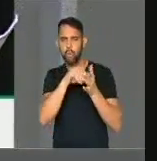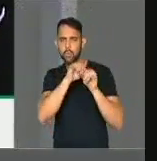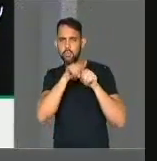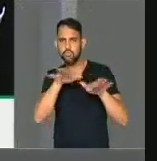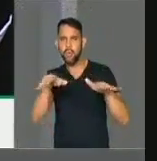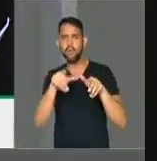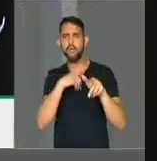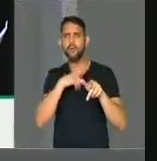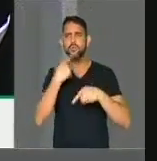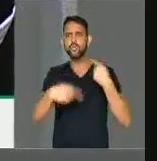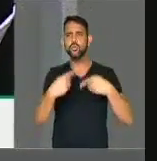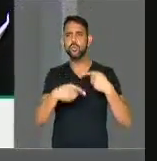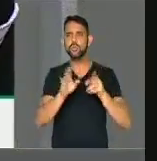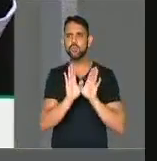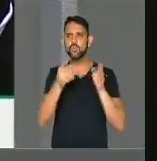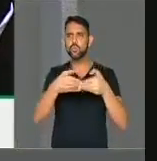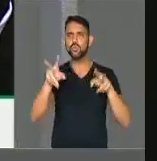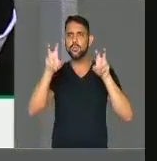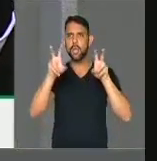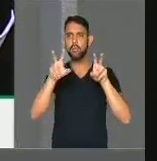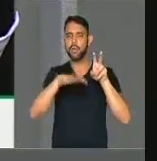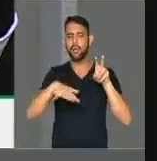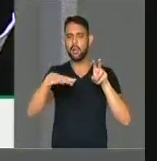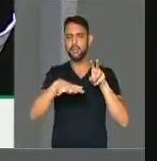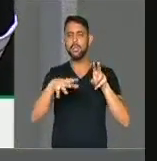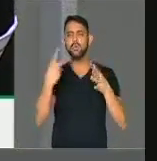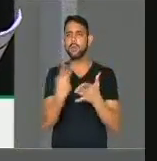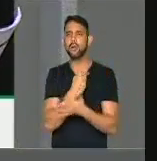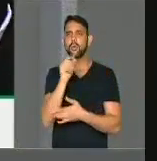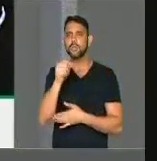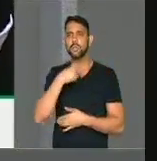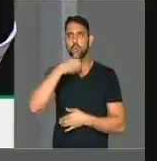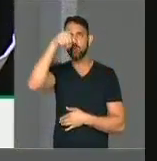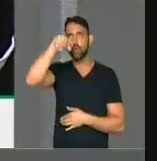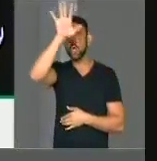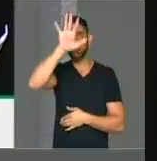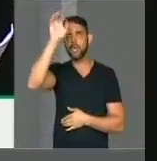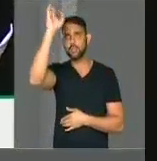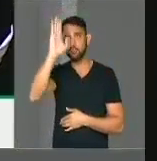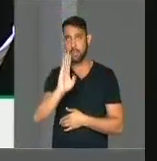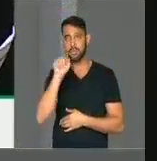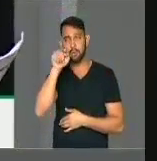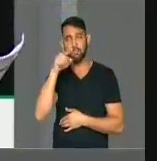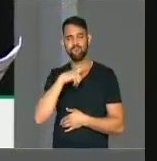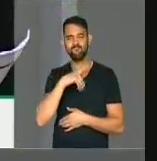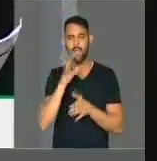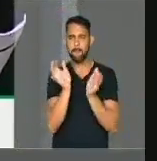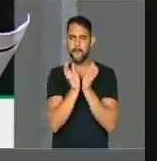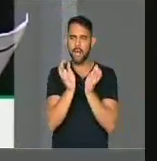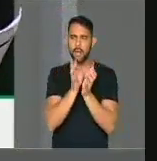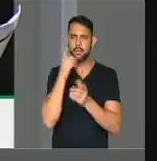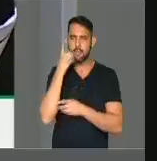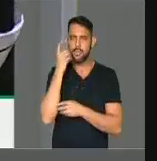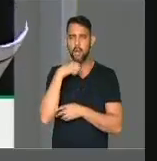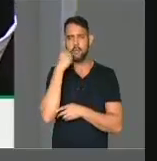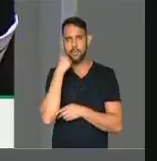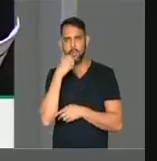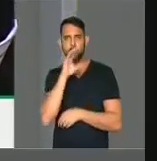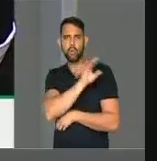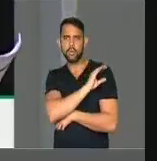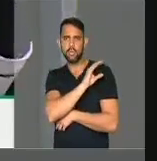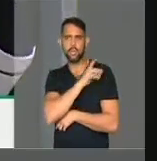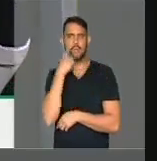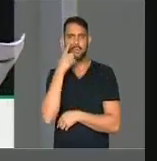nós vamos aqui abordar um pronunciamento em relação à situação do Nordeste brasileiro. A bancada do Nordeste